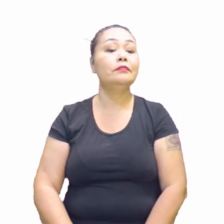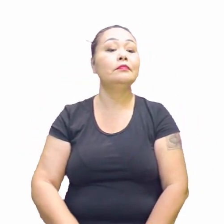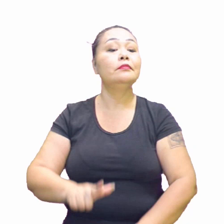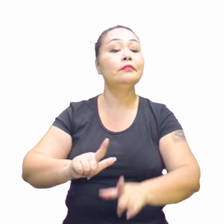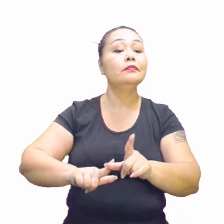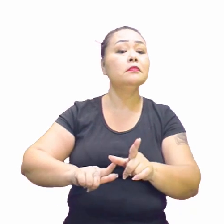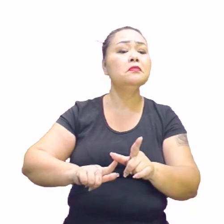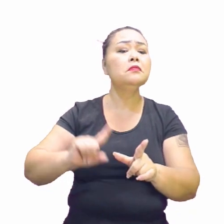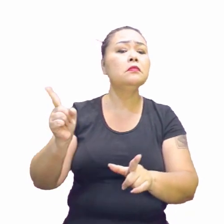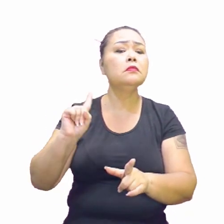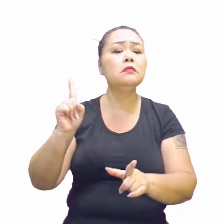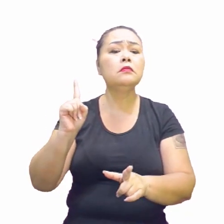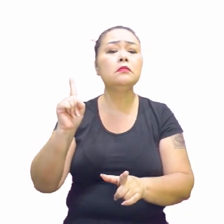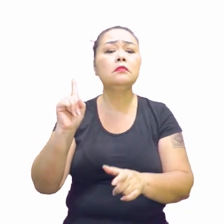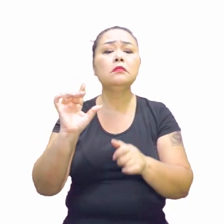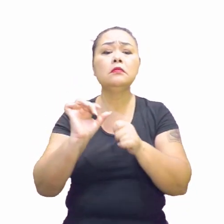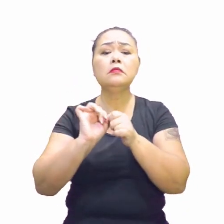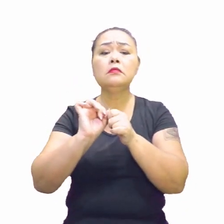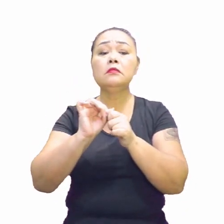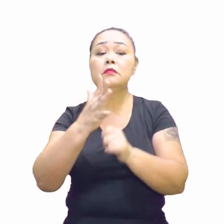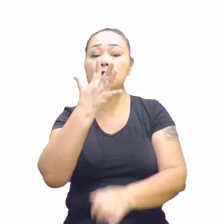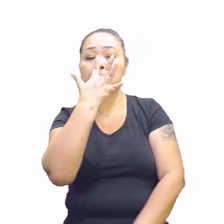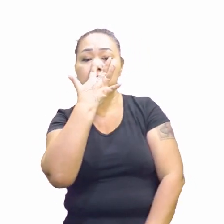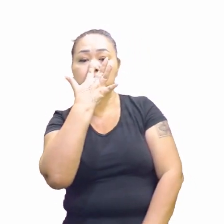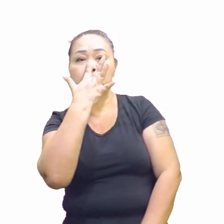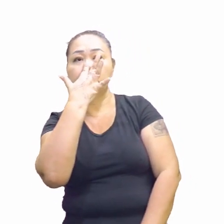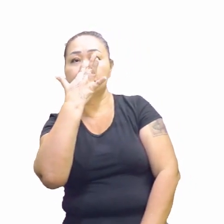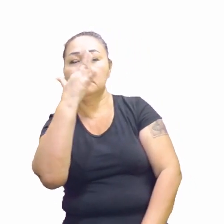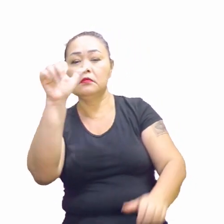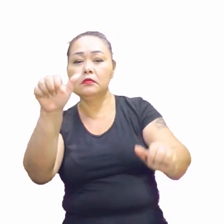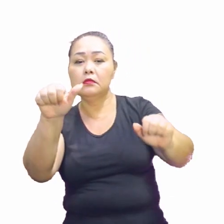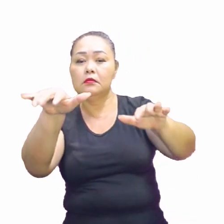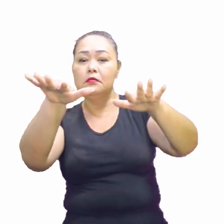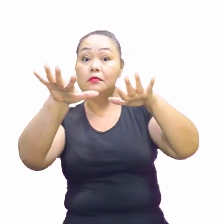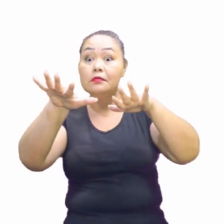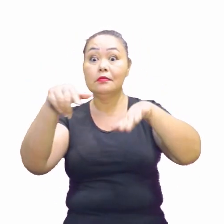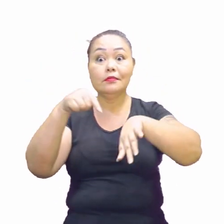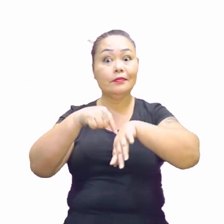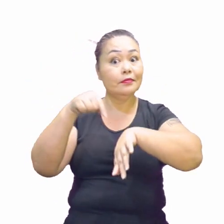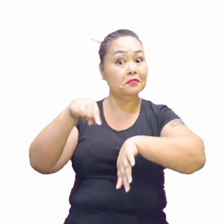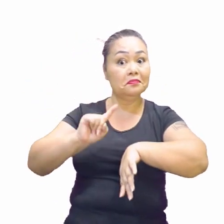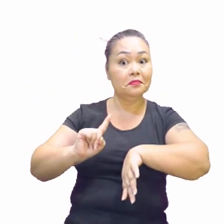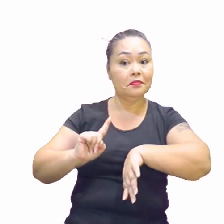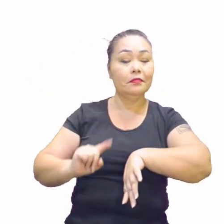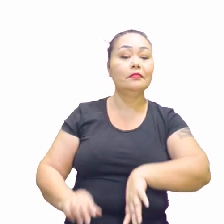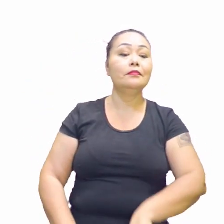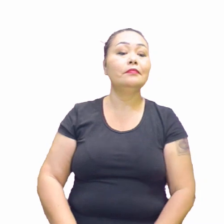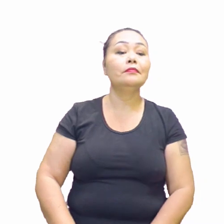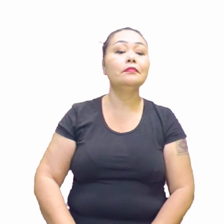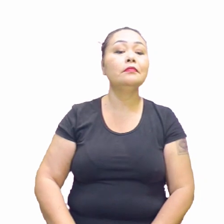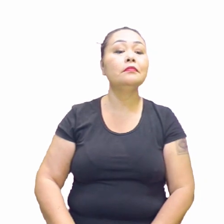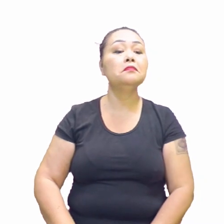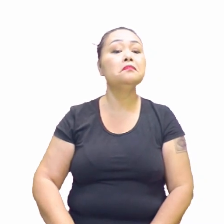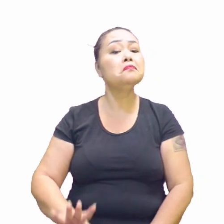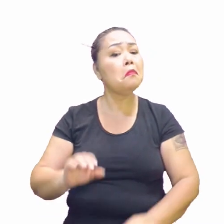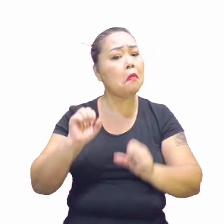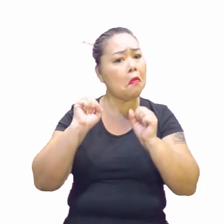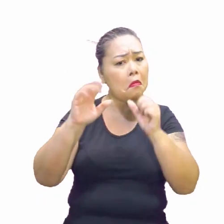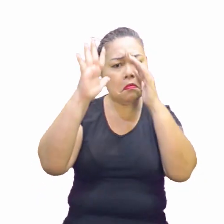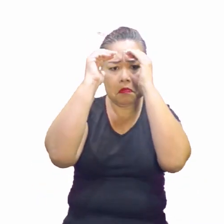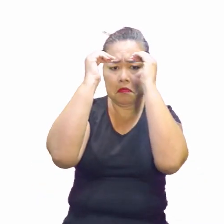letra A. Não se assistia a tais espetáculos por aqui. B,